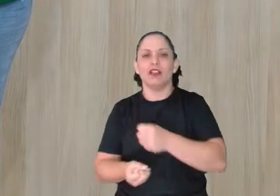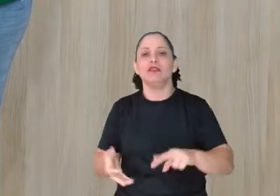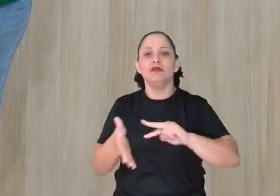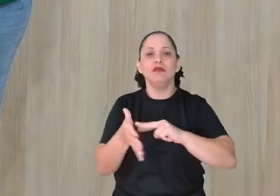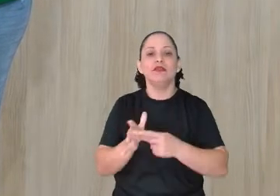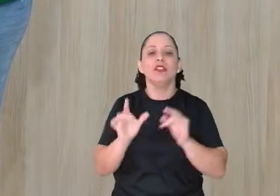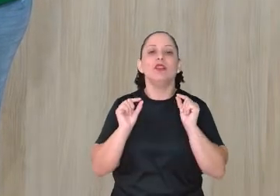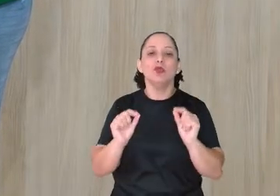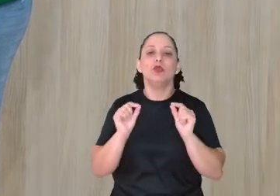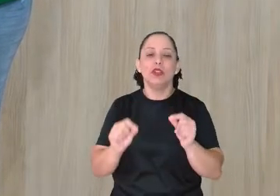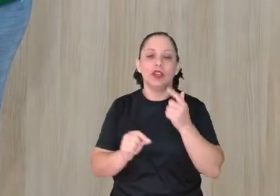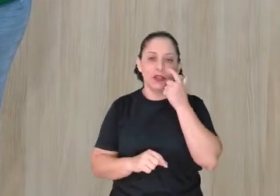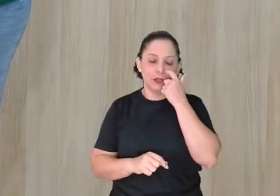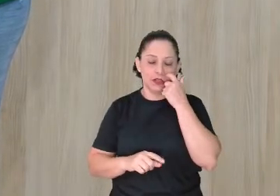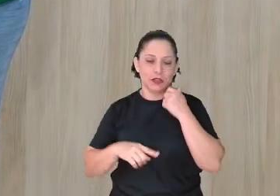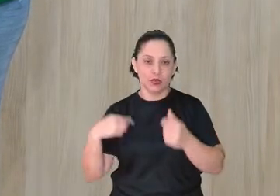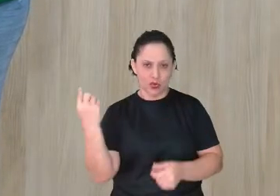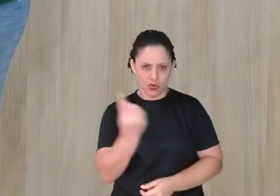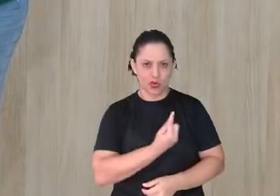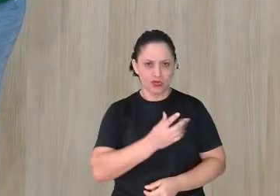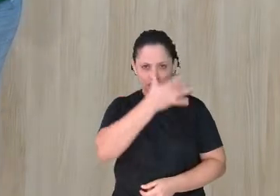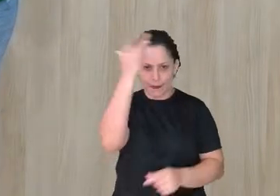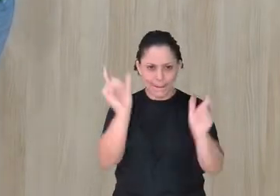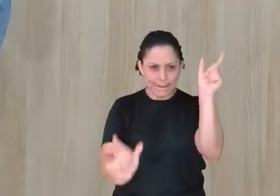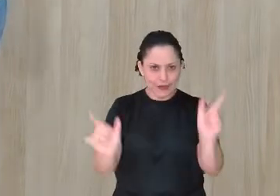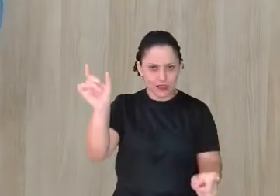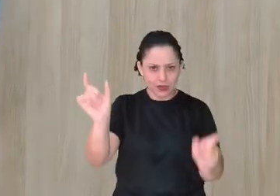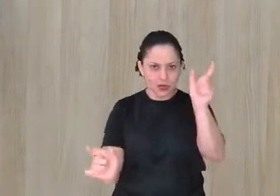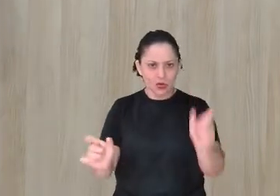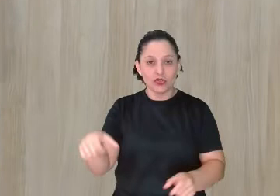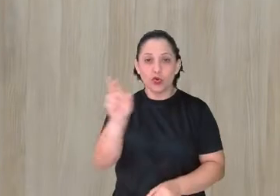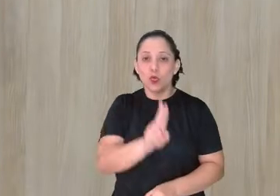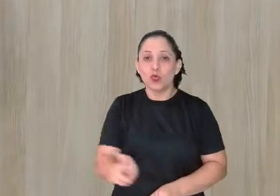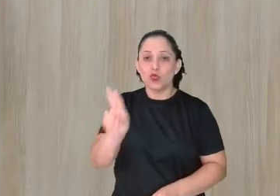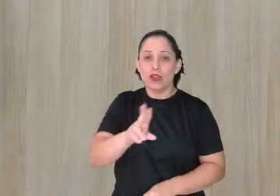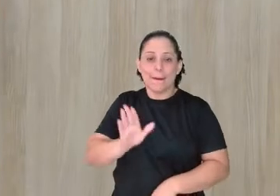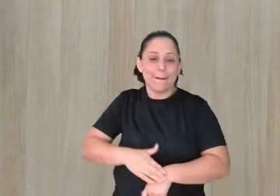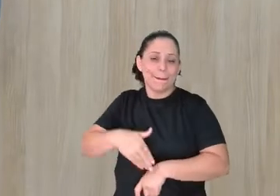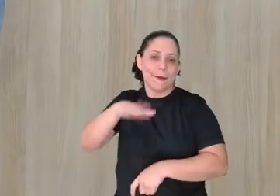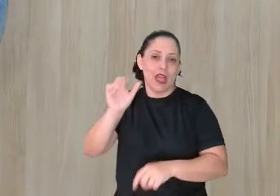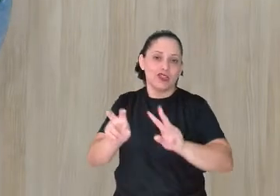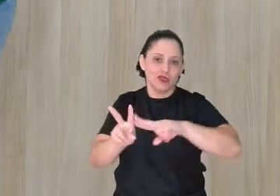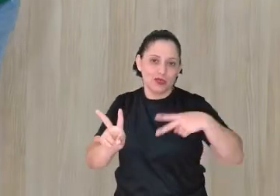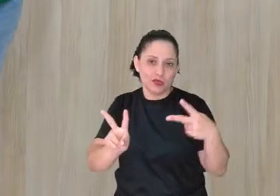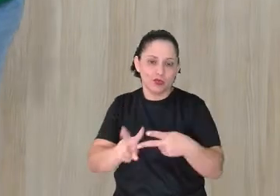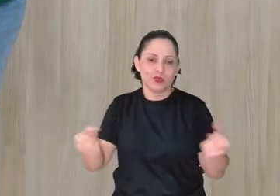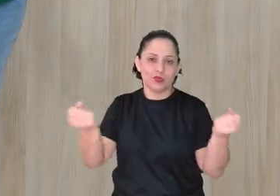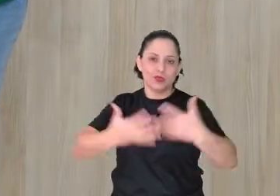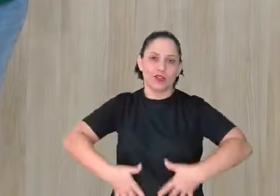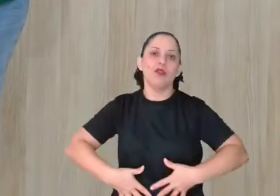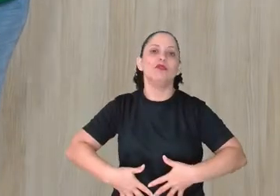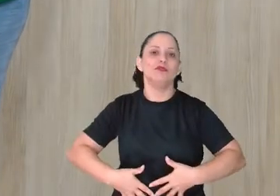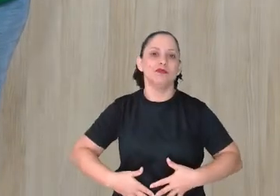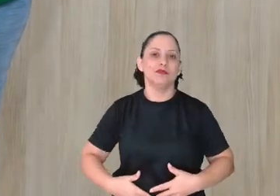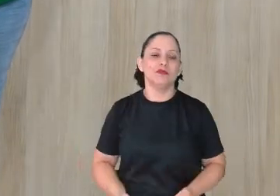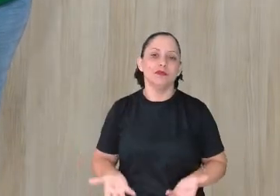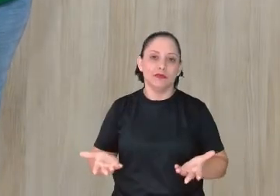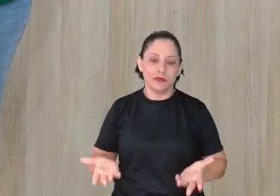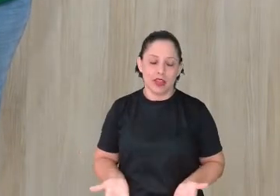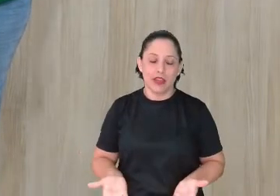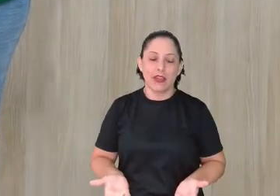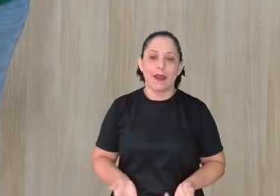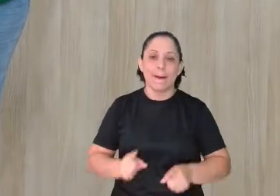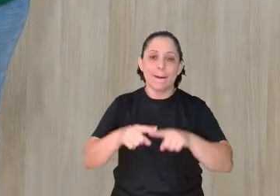quê? Que nós, seres humanos, a gente está utilizando muito mais dos recursos naturais do que o